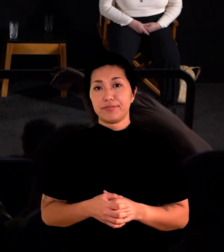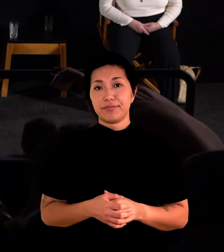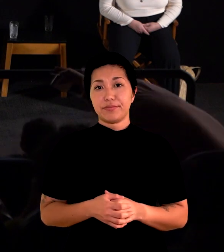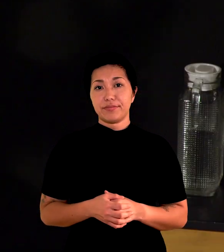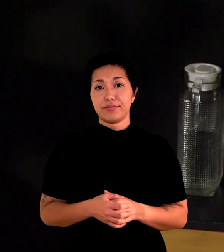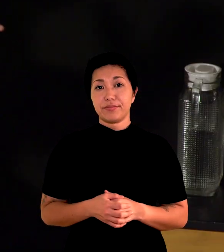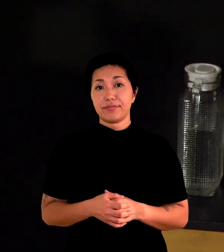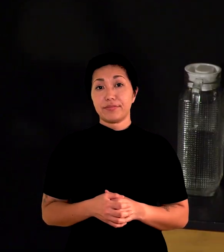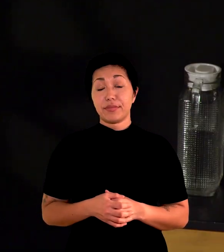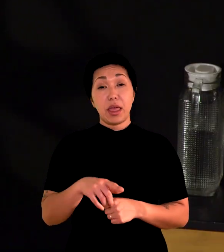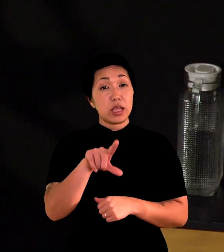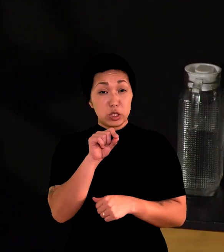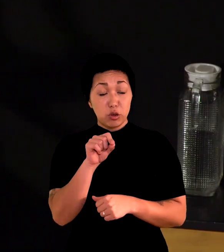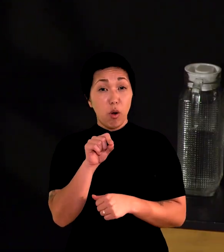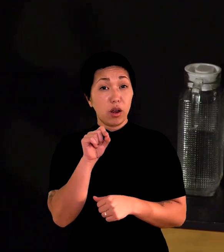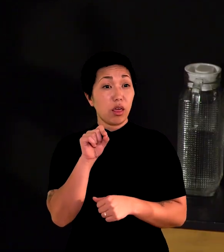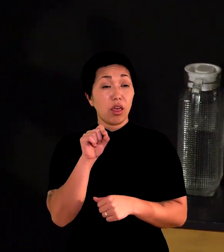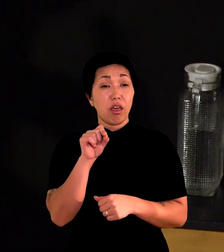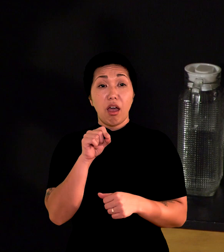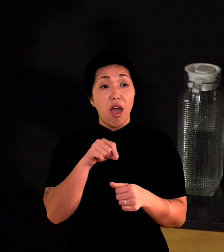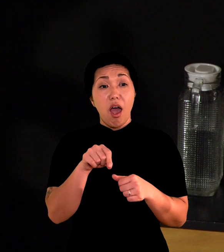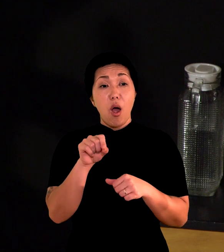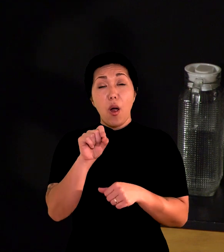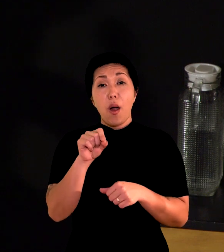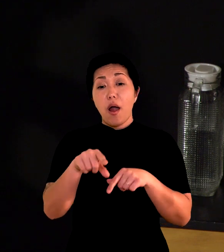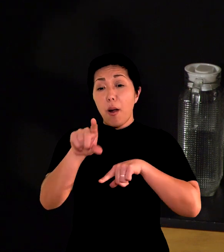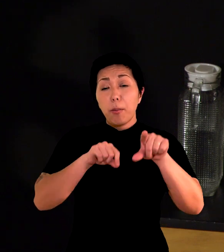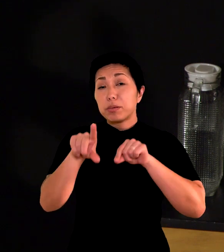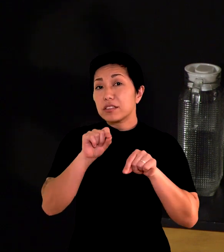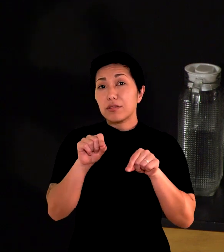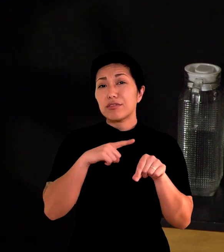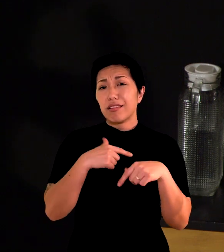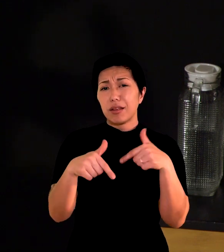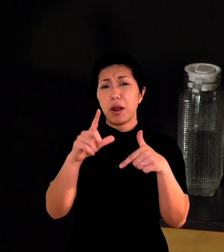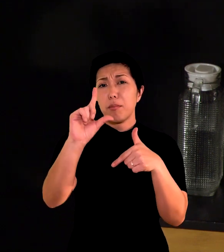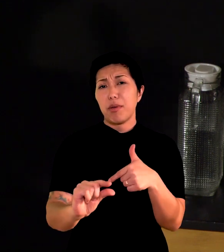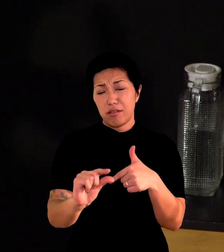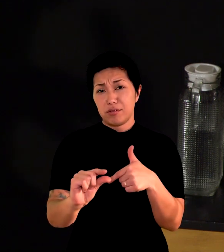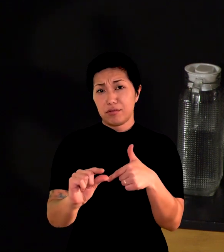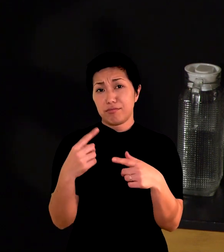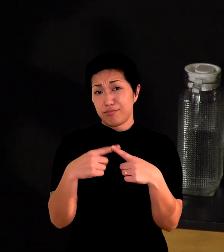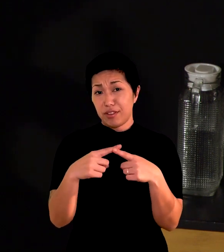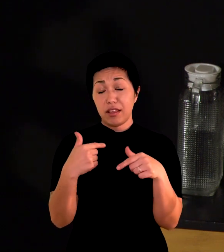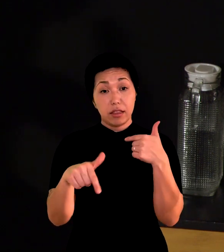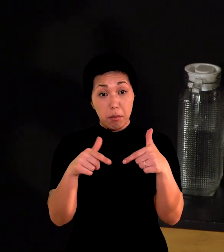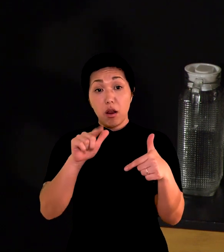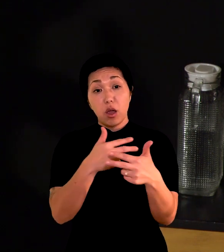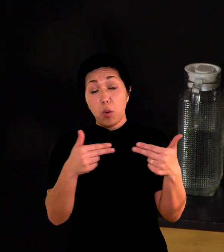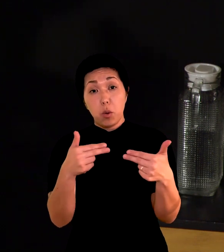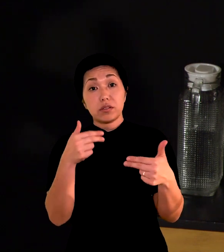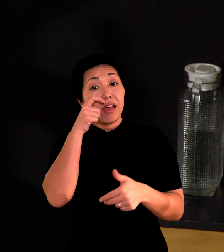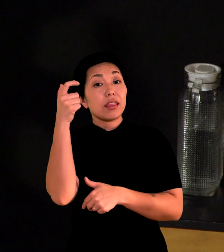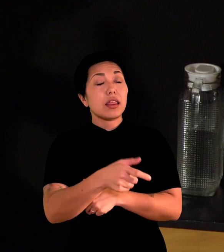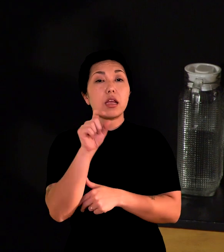Aquela que implica, no fundo, em menos trabalho. Por quê? Porque o trabalho é alguma coisa que interessa ao povo,